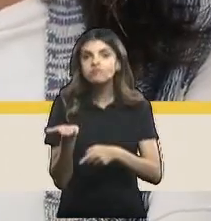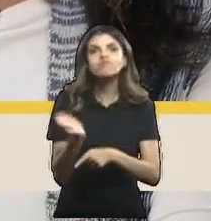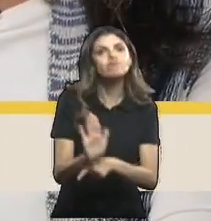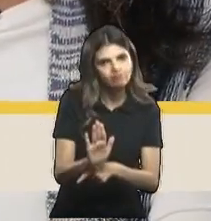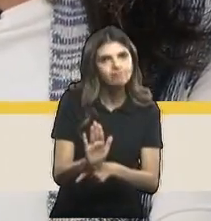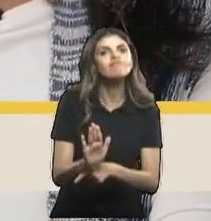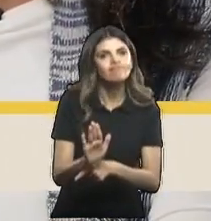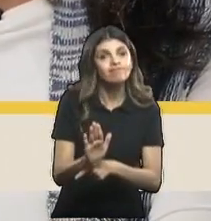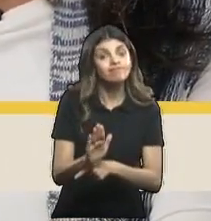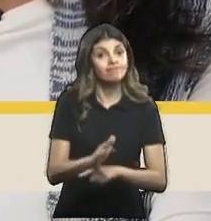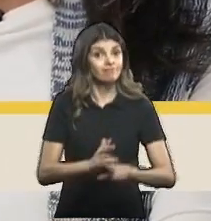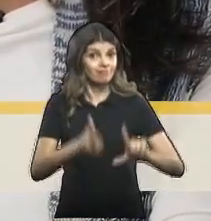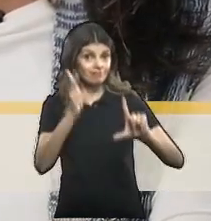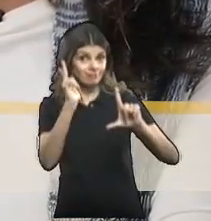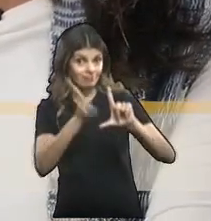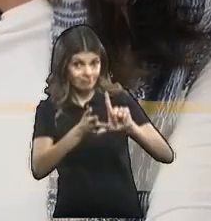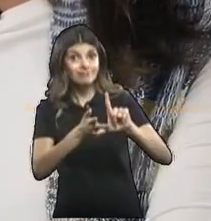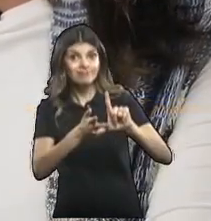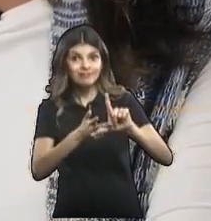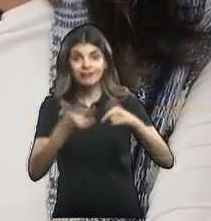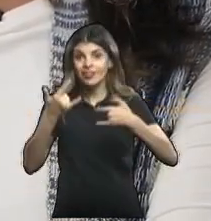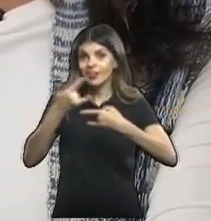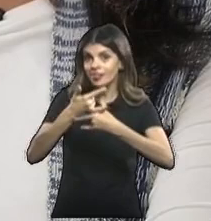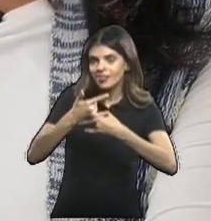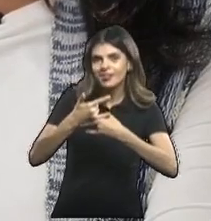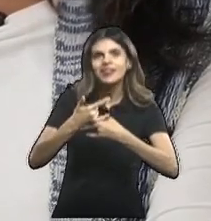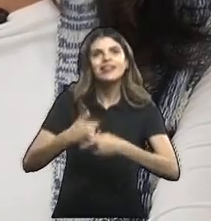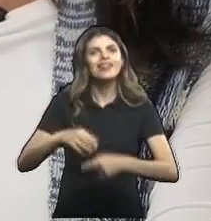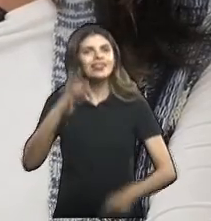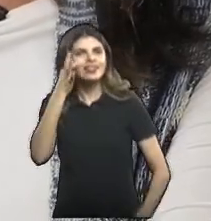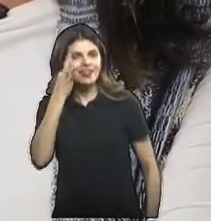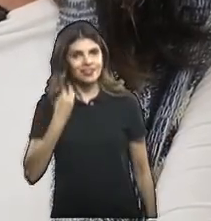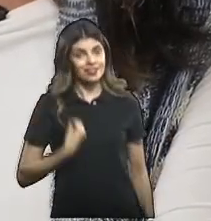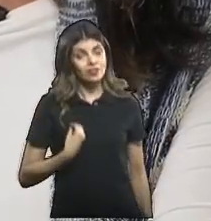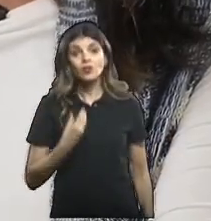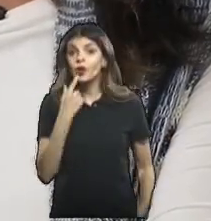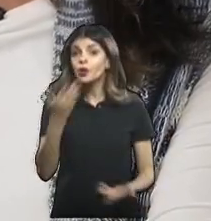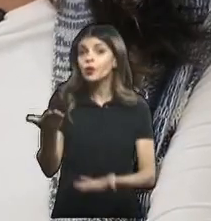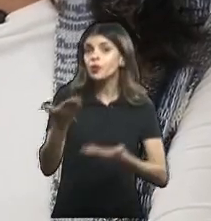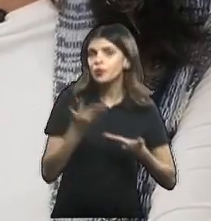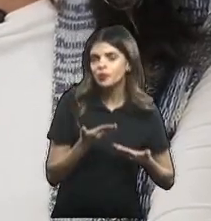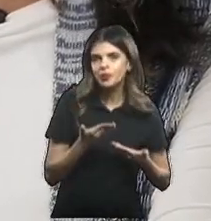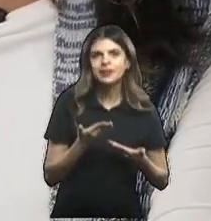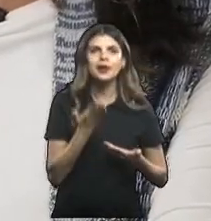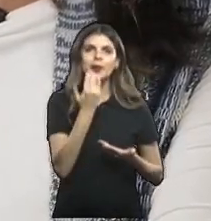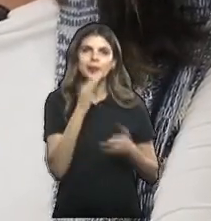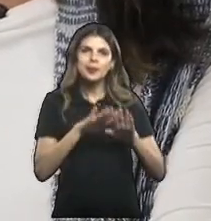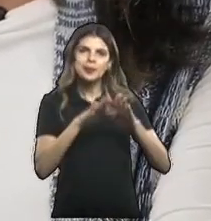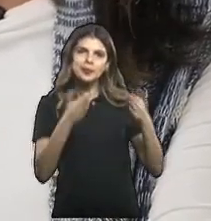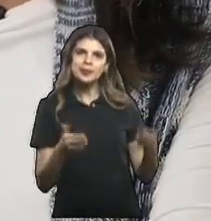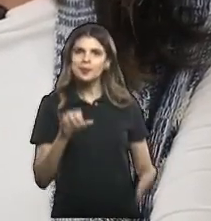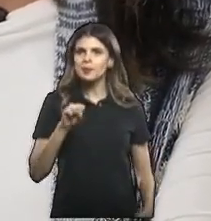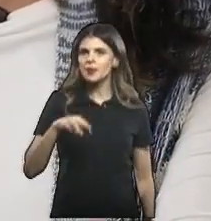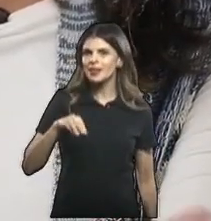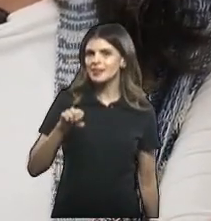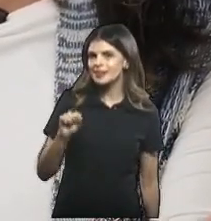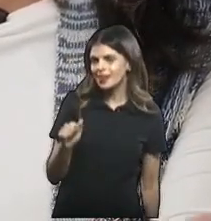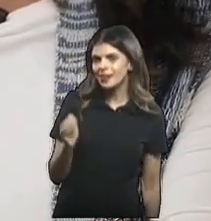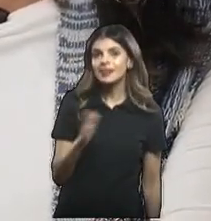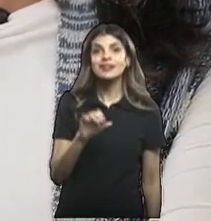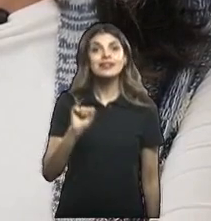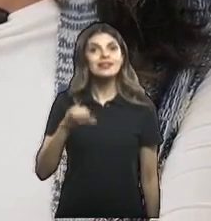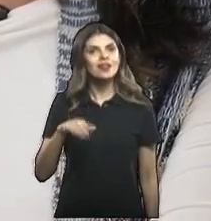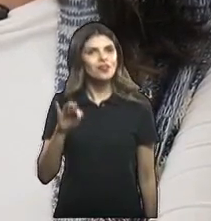mesmo, com essa live, o grupo convida a todos a participarem da campanha Mesa Sem Fome, do programa Mesa Brasil Sesc RJ, que tem doado para